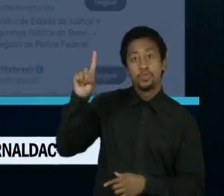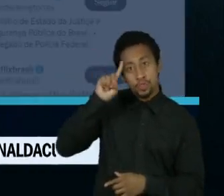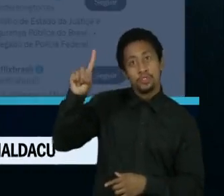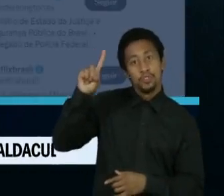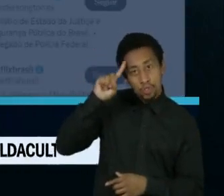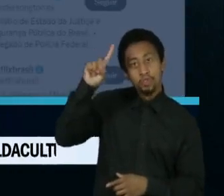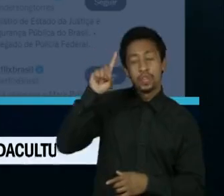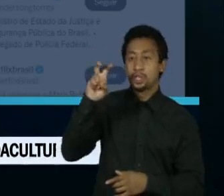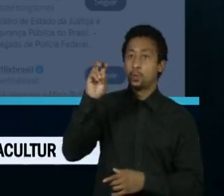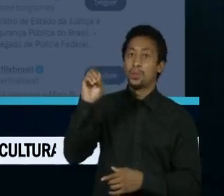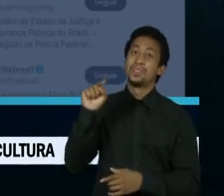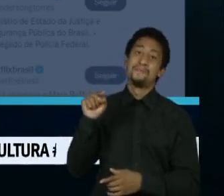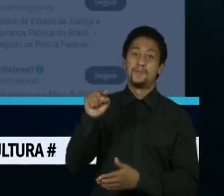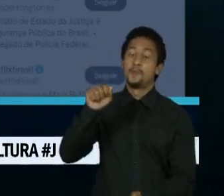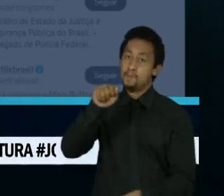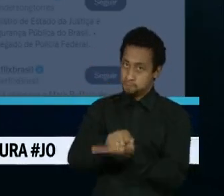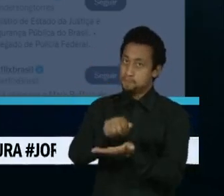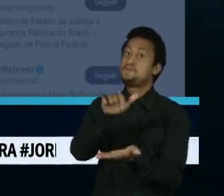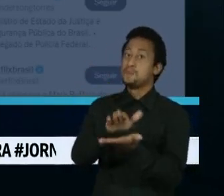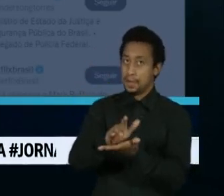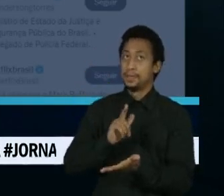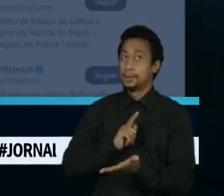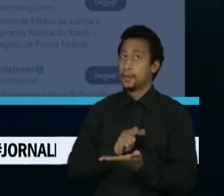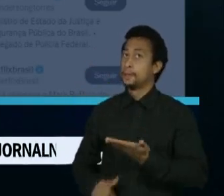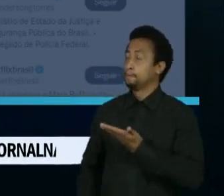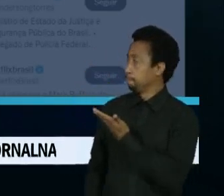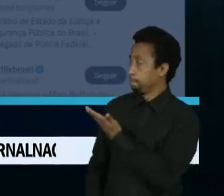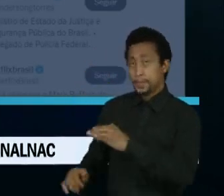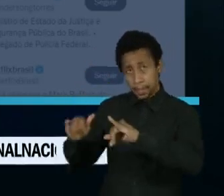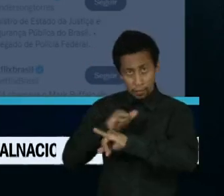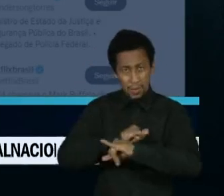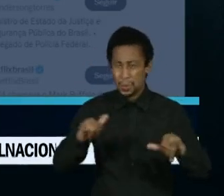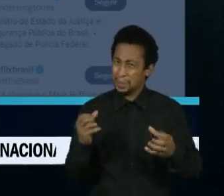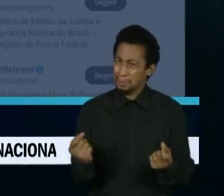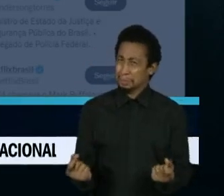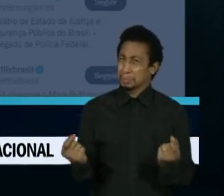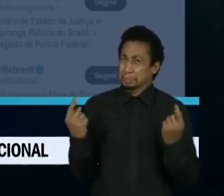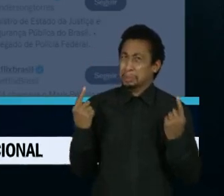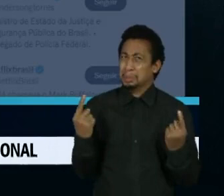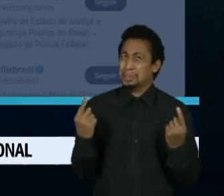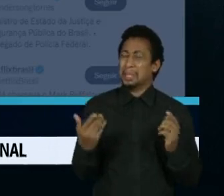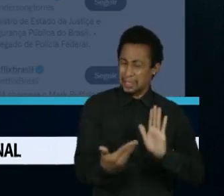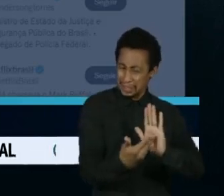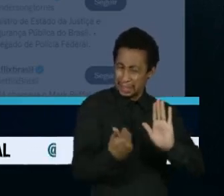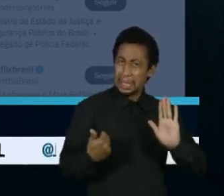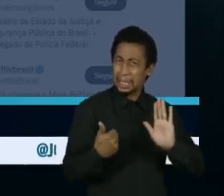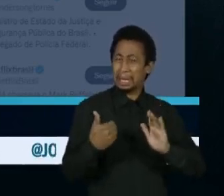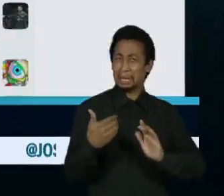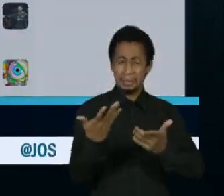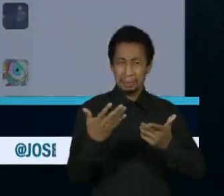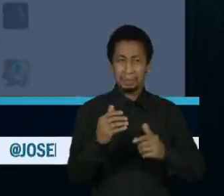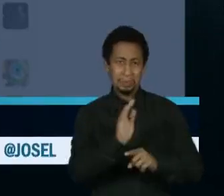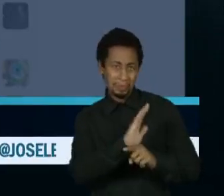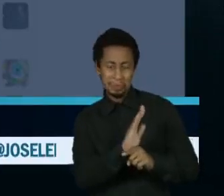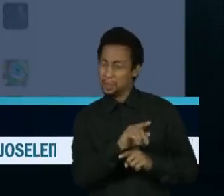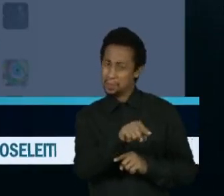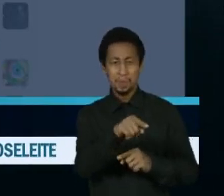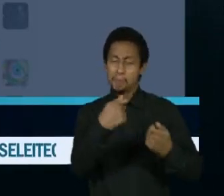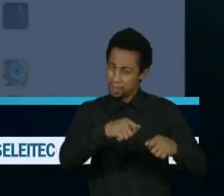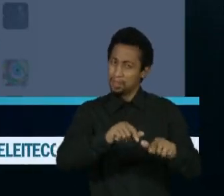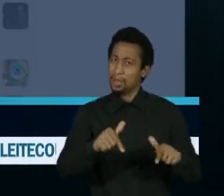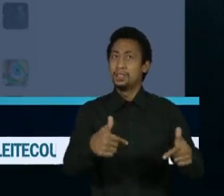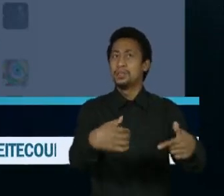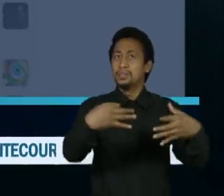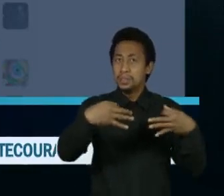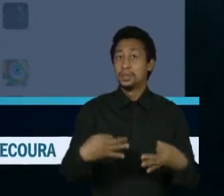Gomes classificou a comédia como asquerosa e determinou, ainda no domingo, providências cabíveis da pasta que comanda. O coro à decisão